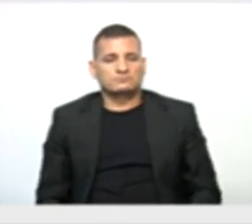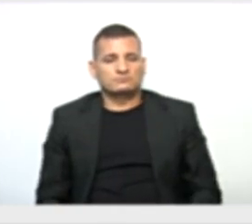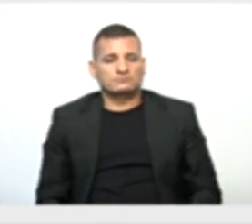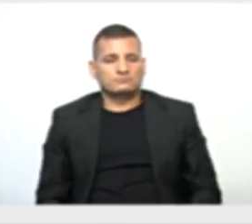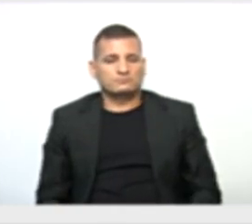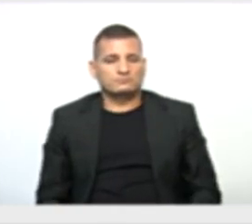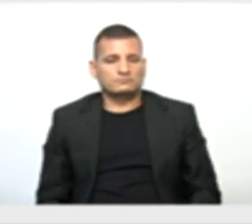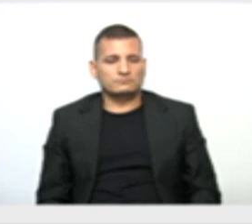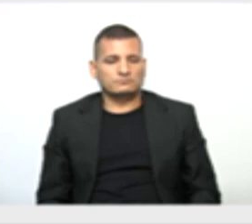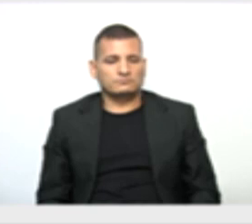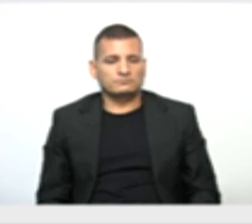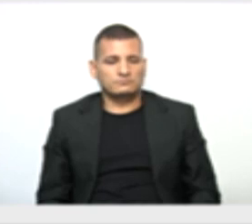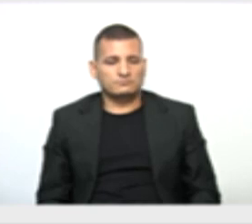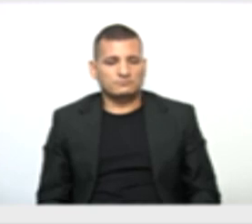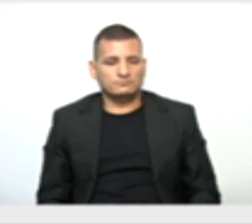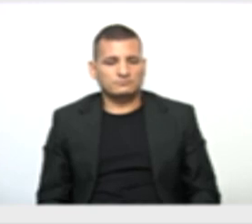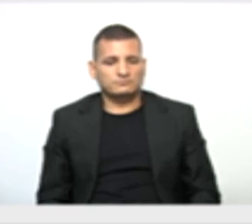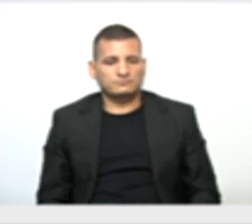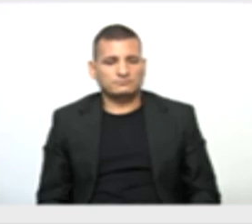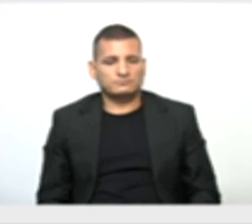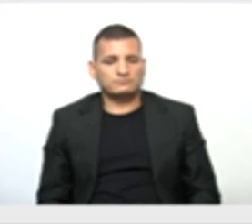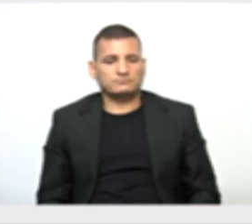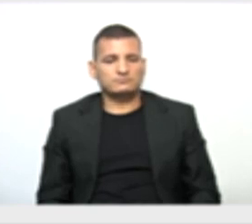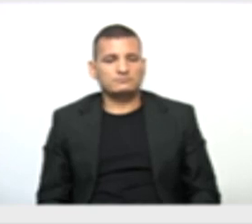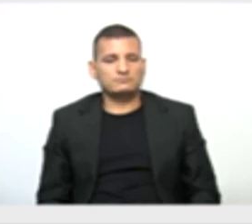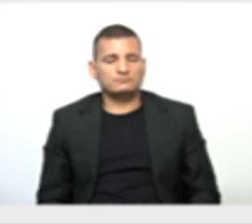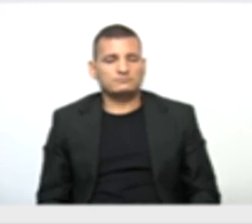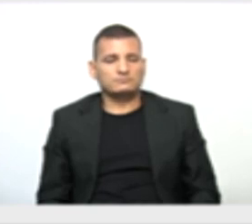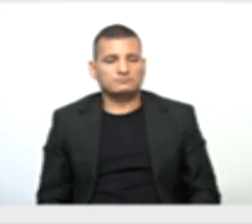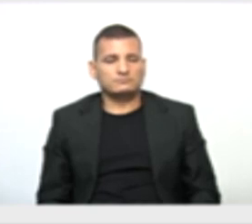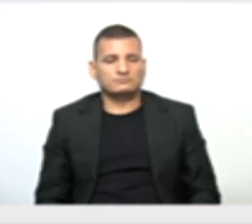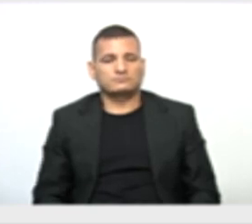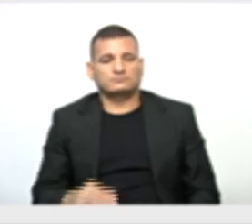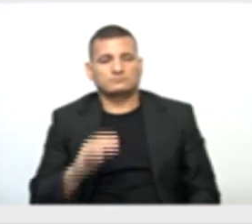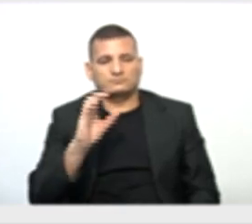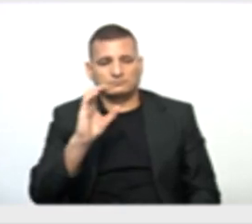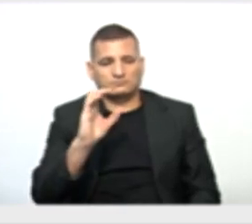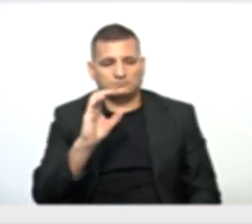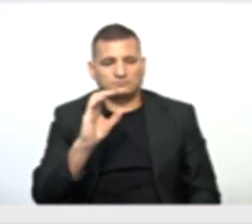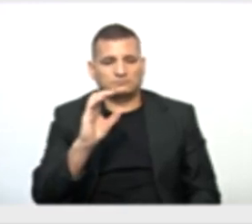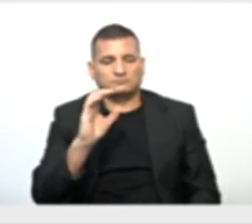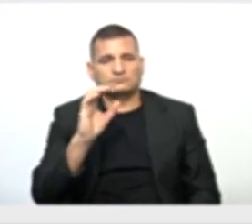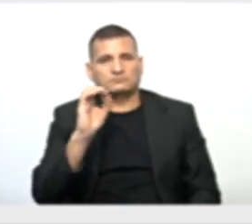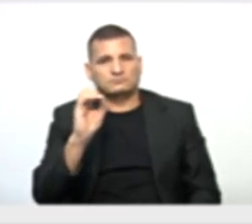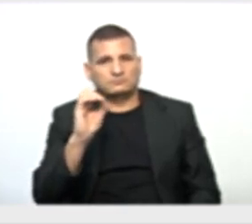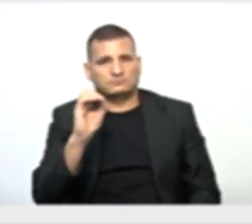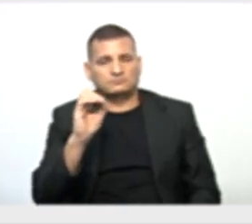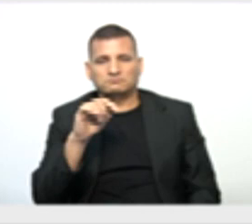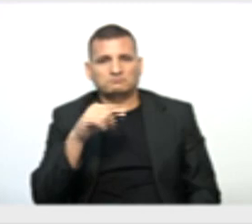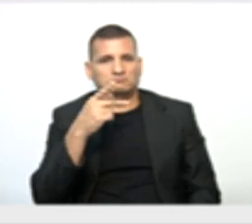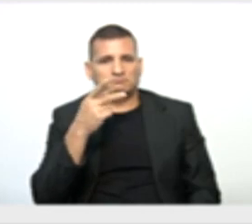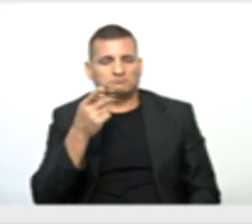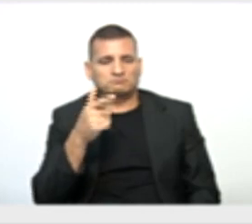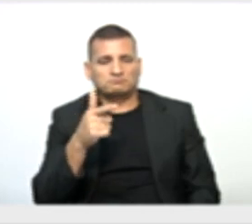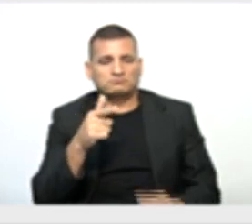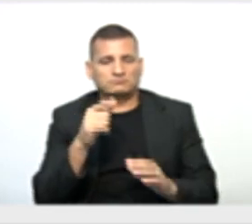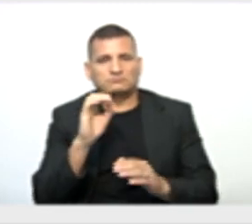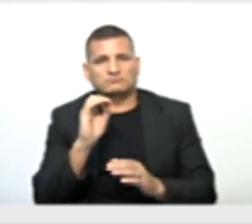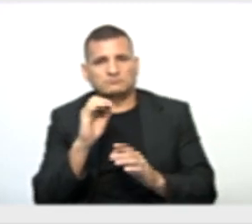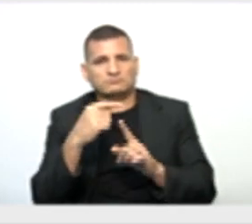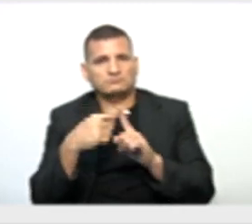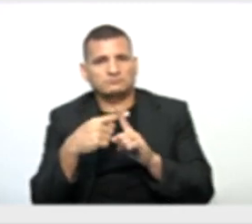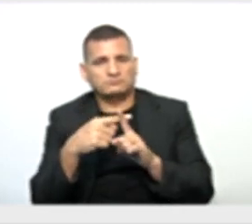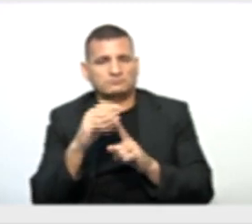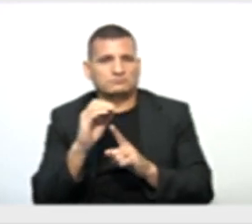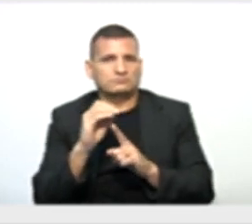Ok, então 10 e menos 10. Ele disse que C é igual a 0 e não falou que C é positivo ou que C é negativo, porque